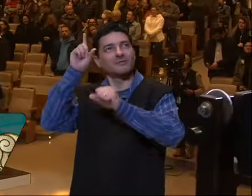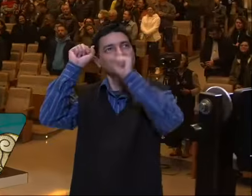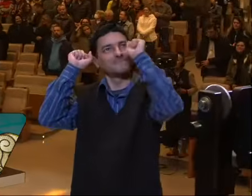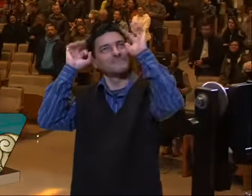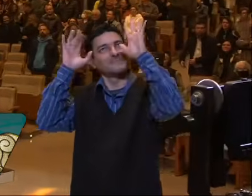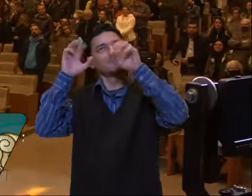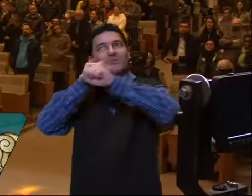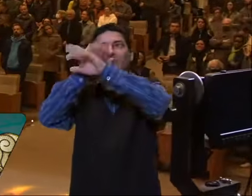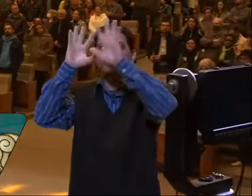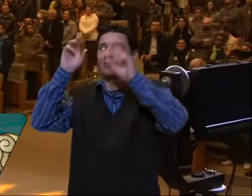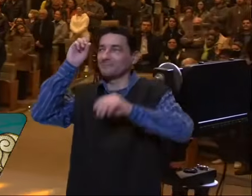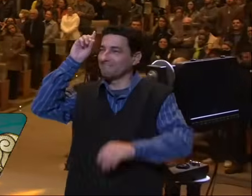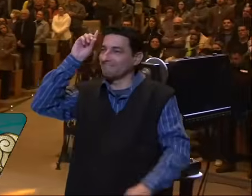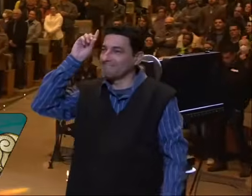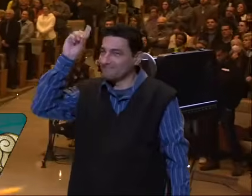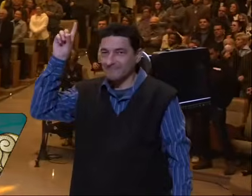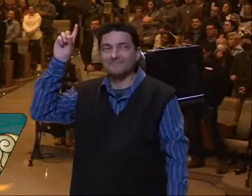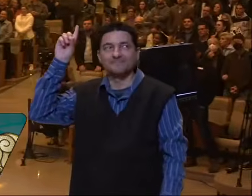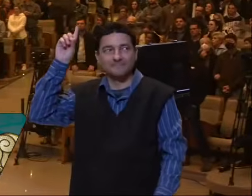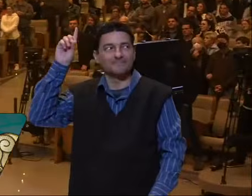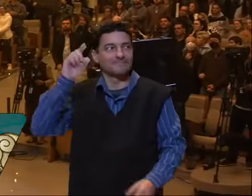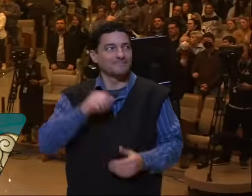glória a Deus.